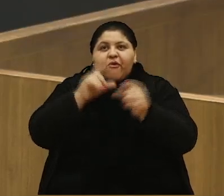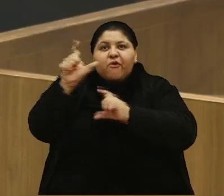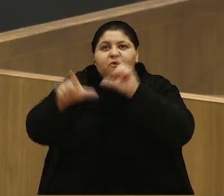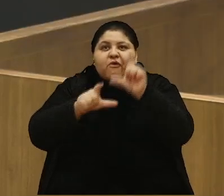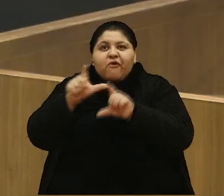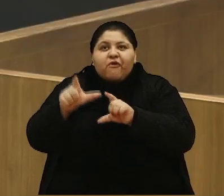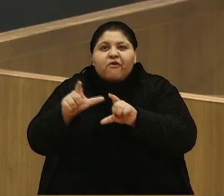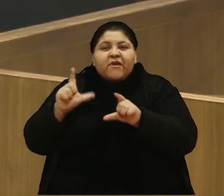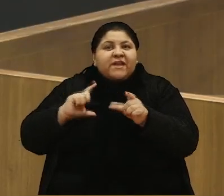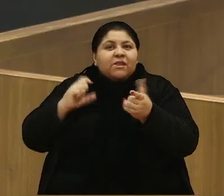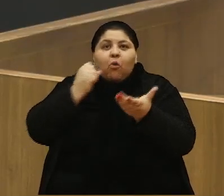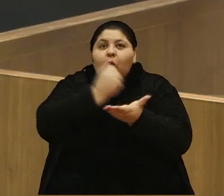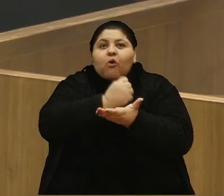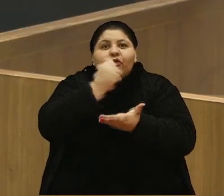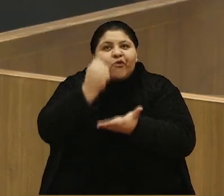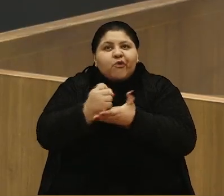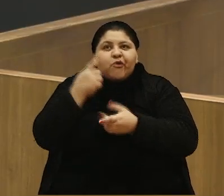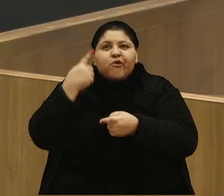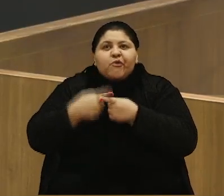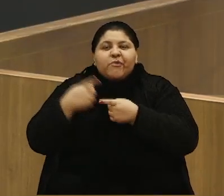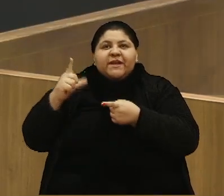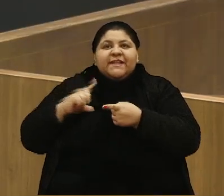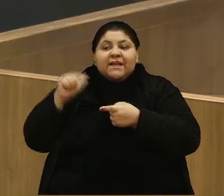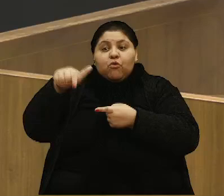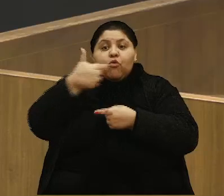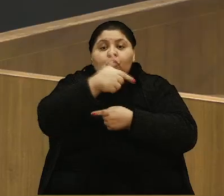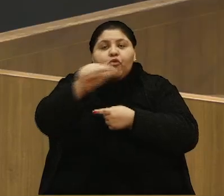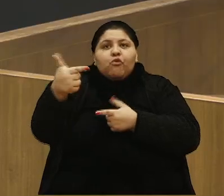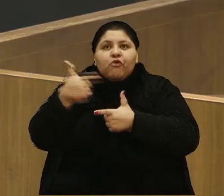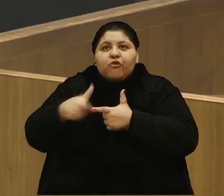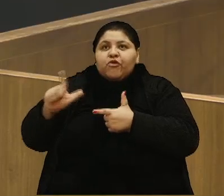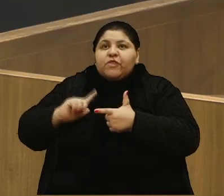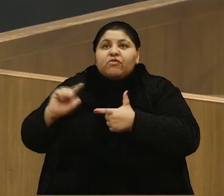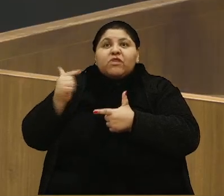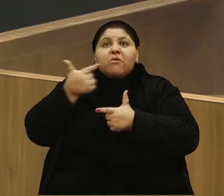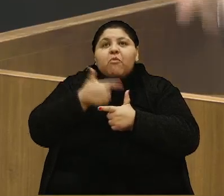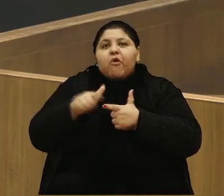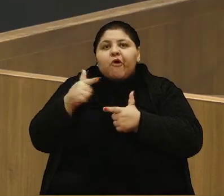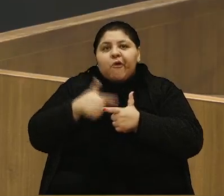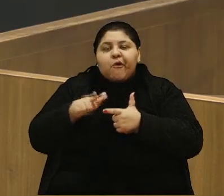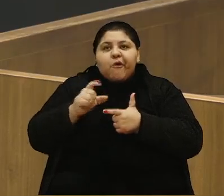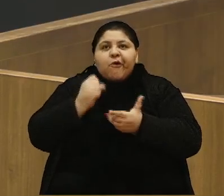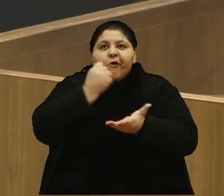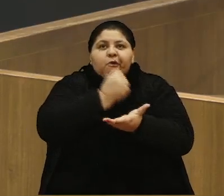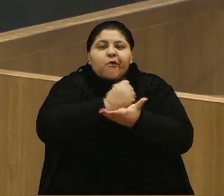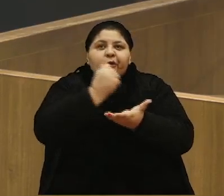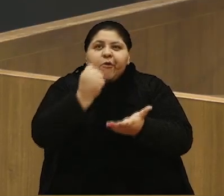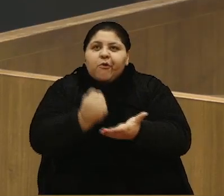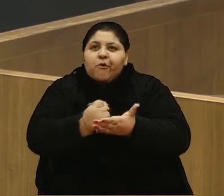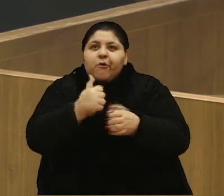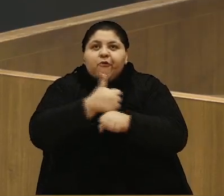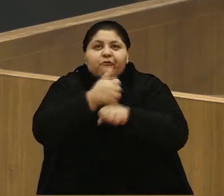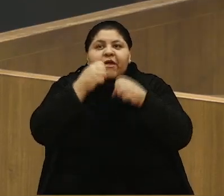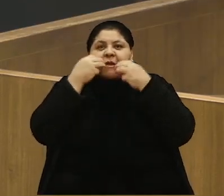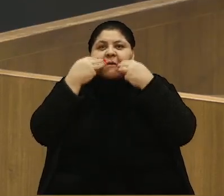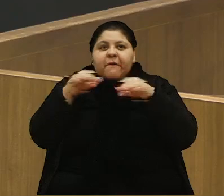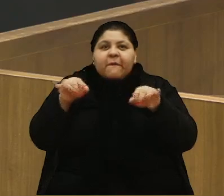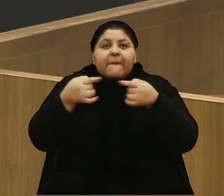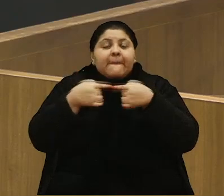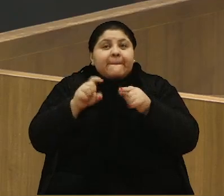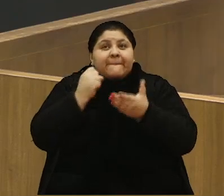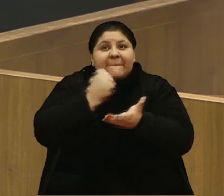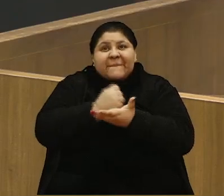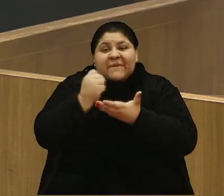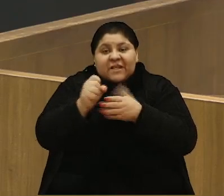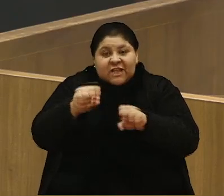que não contrata mais eles, tá? Porque aqui tem um outro problema. Não tem problema também contratar agência de marketing para isso e para aquilo. Mas contratar